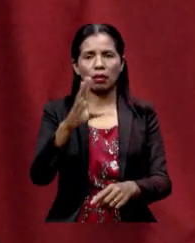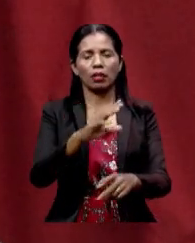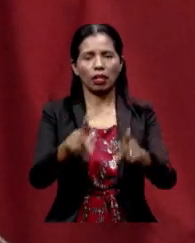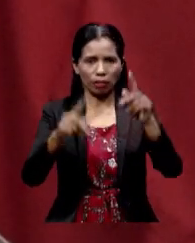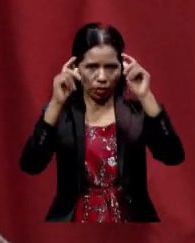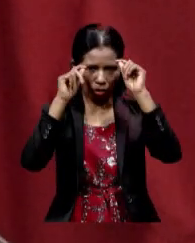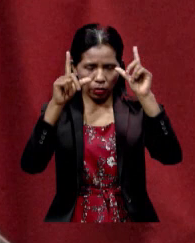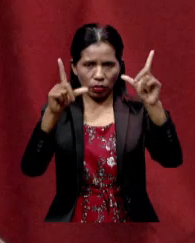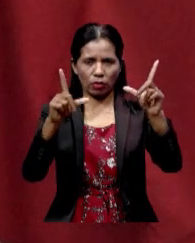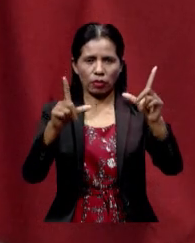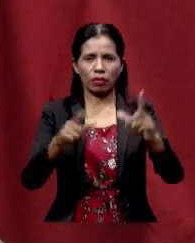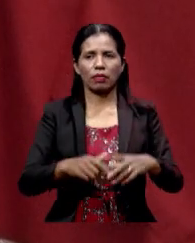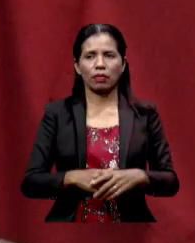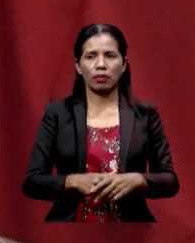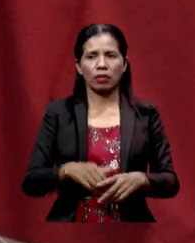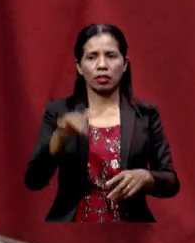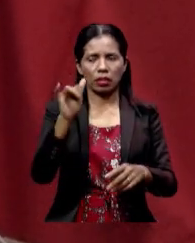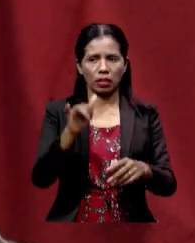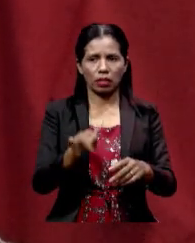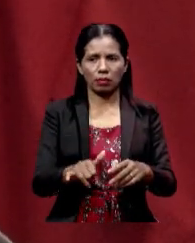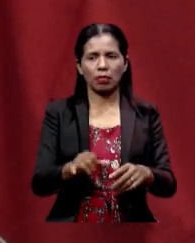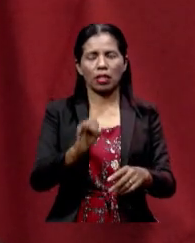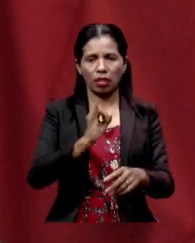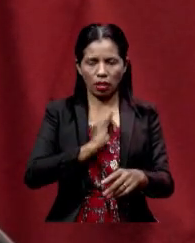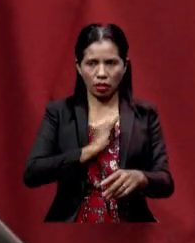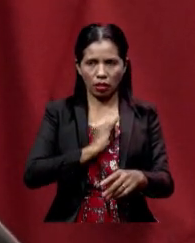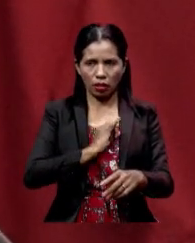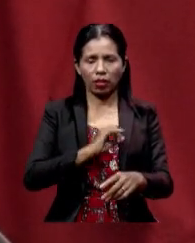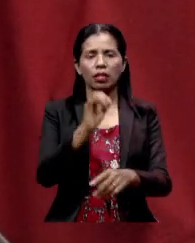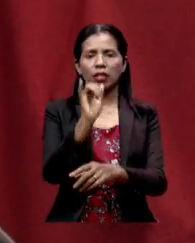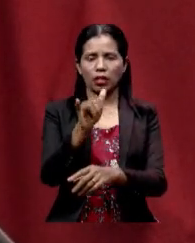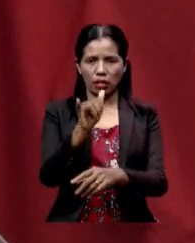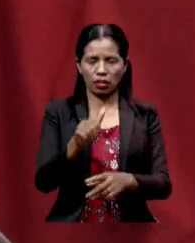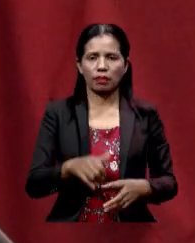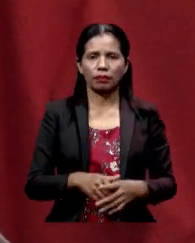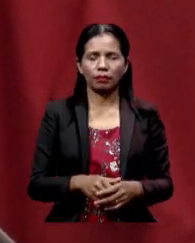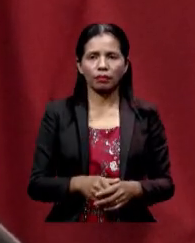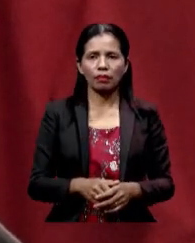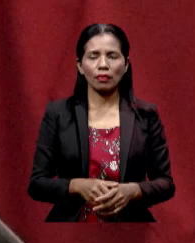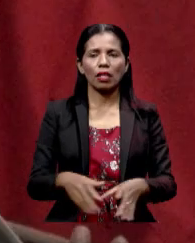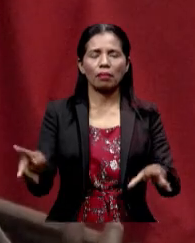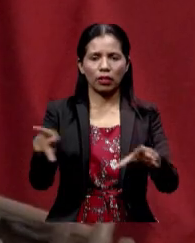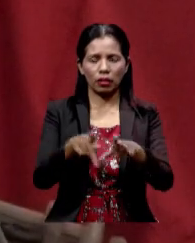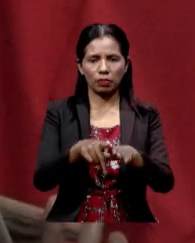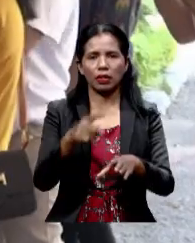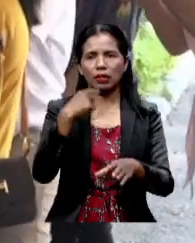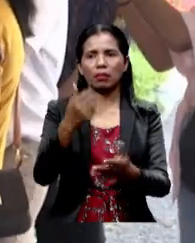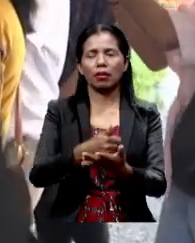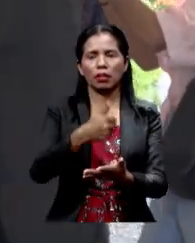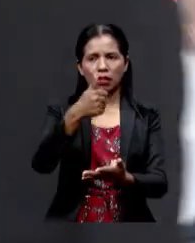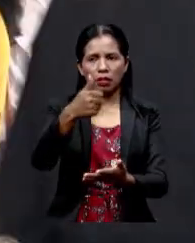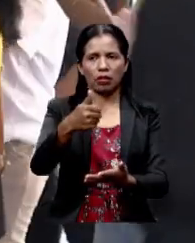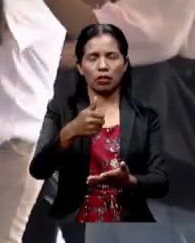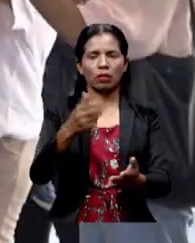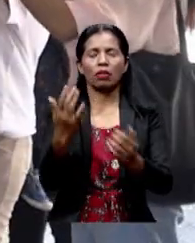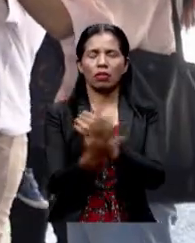Timoruan, ia Rai Timoruan ir Macau, mos concorre. Ia prémio ne se magmanan o raio